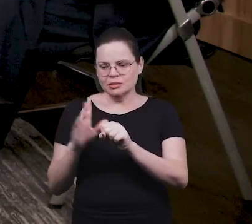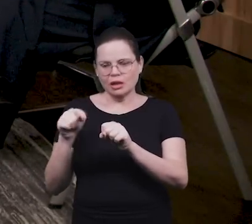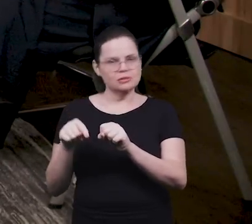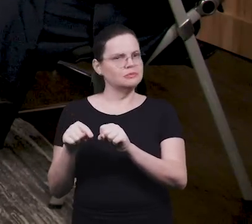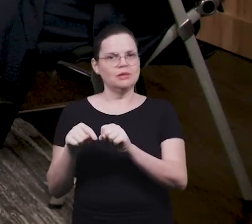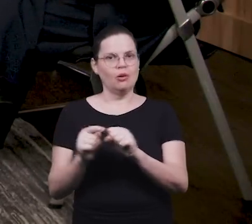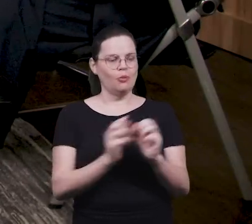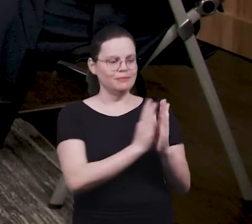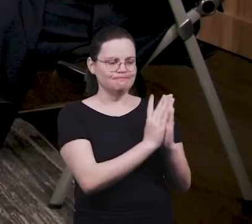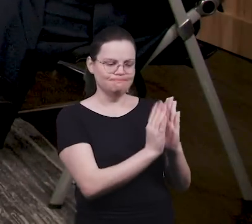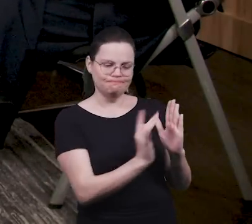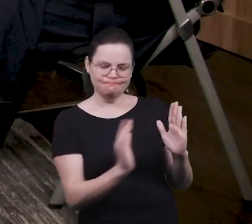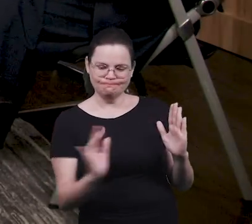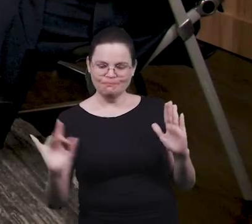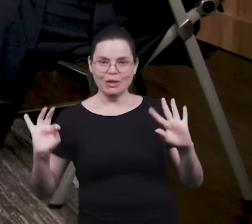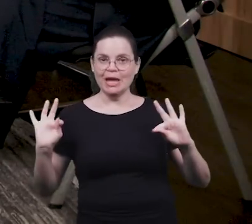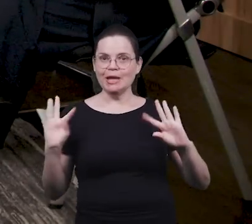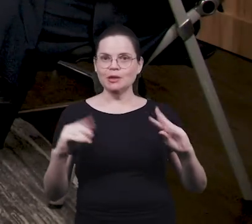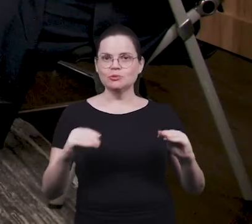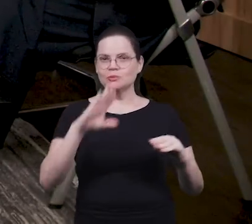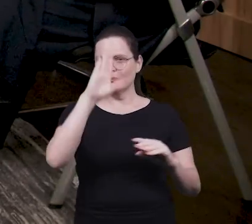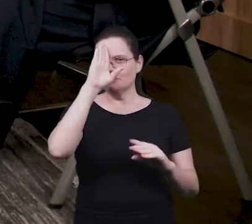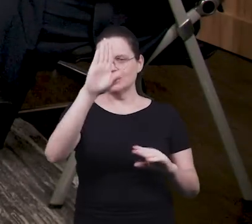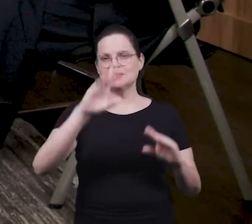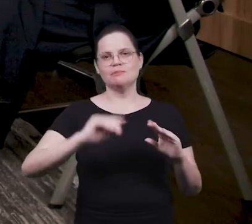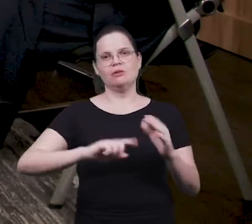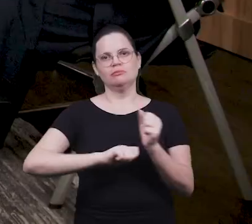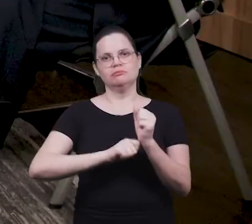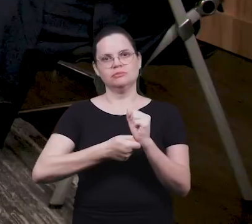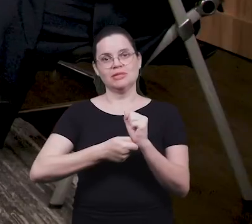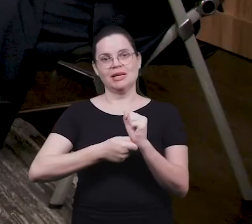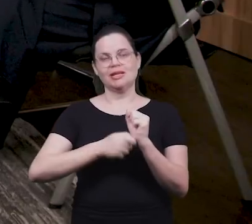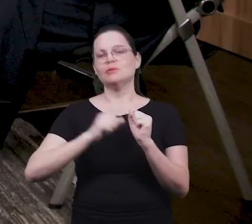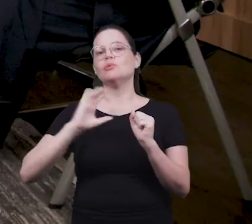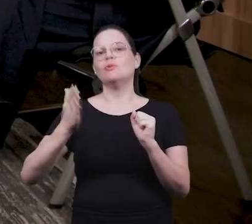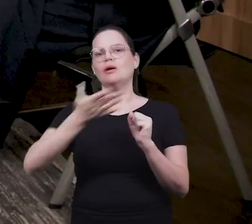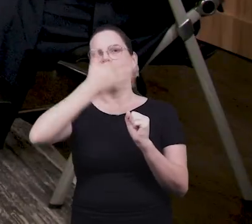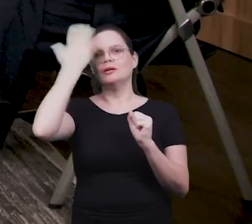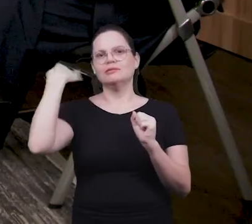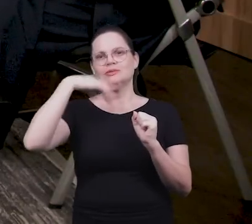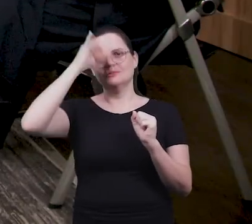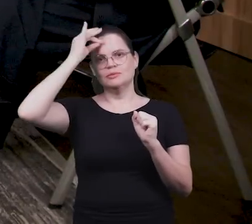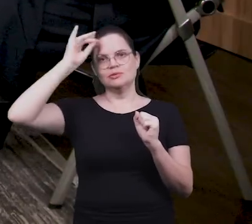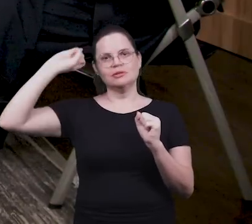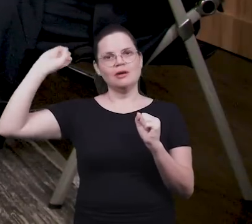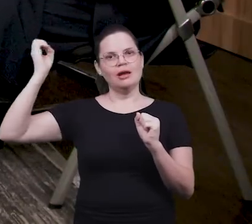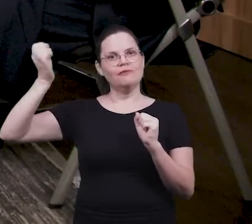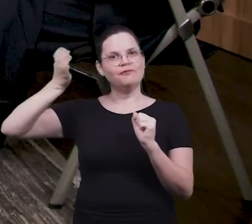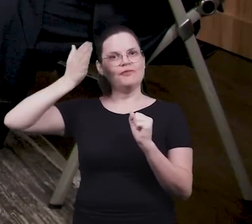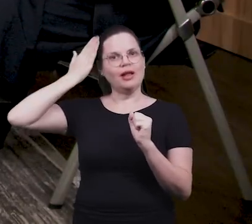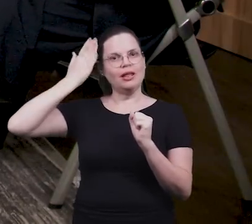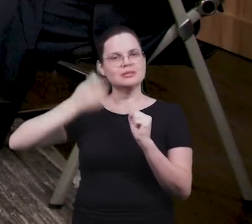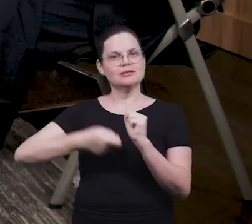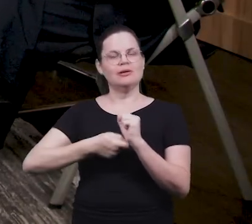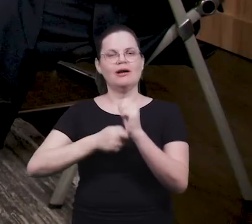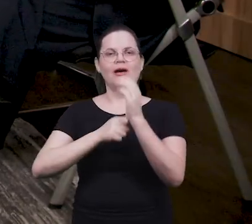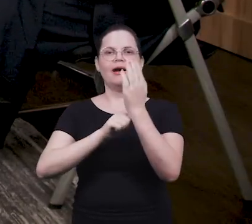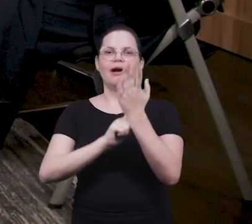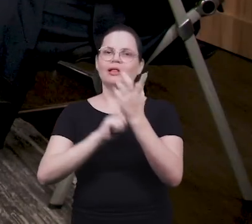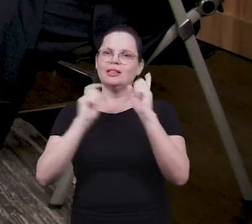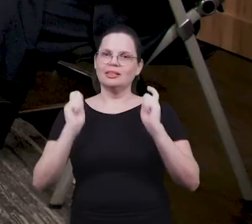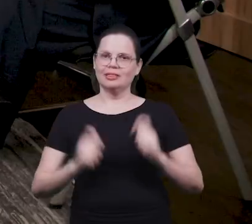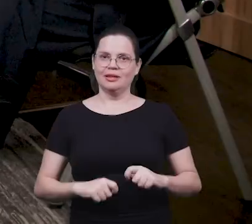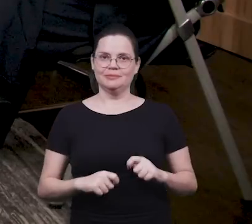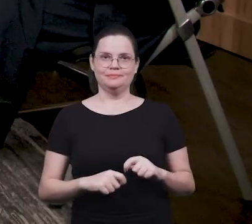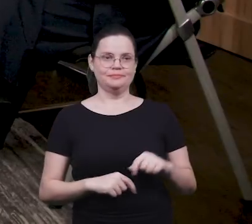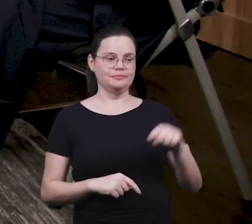revelação. E lá em Éfeso, a primeira coisa que aconteceu